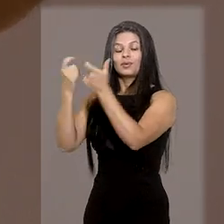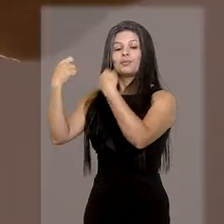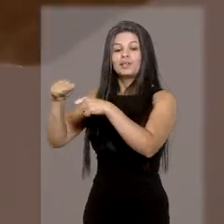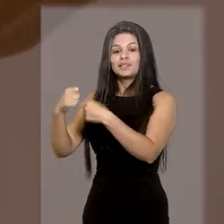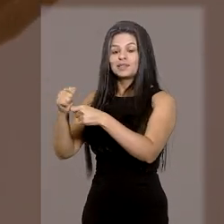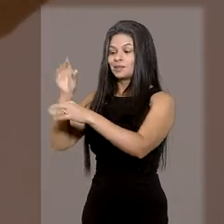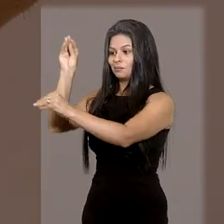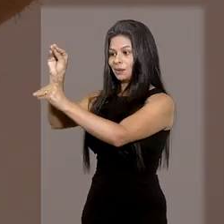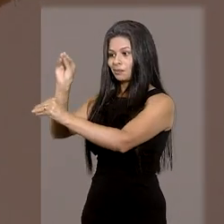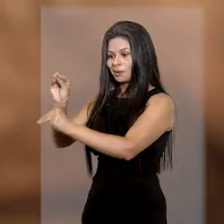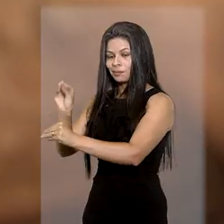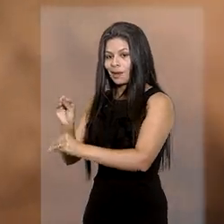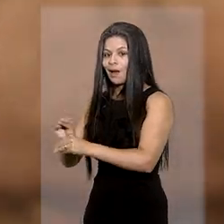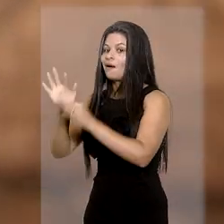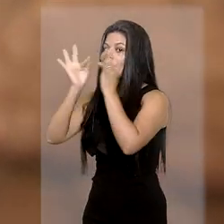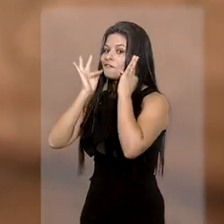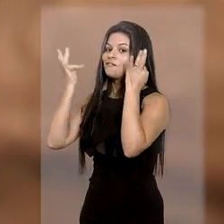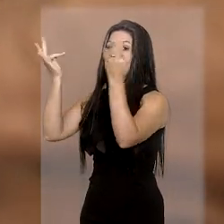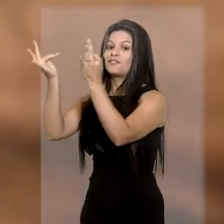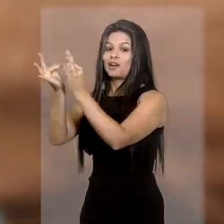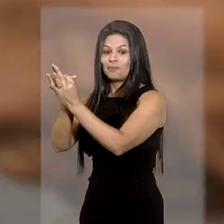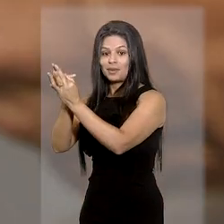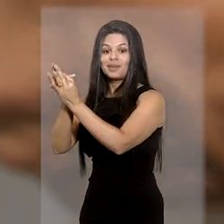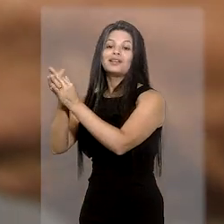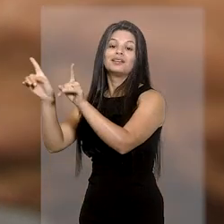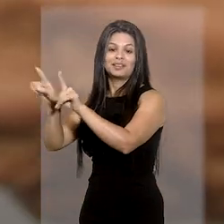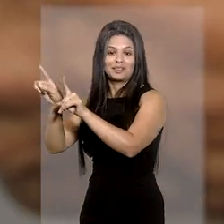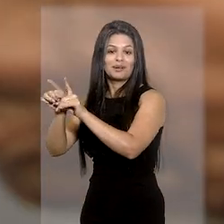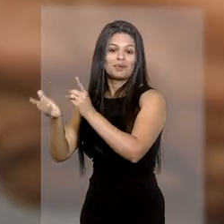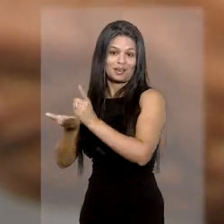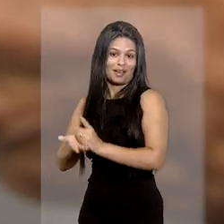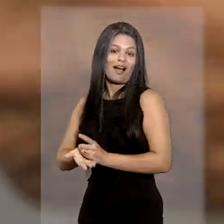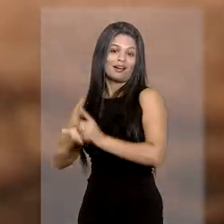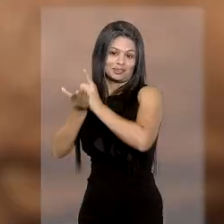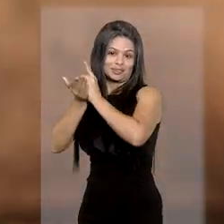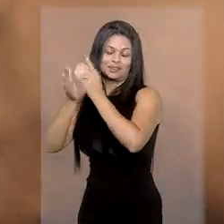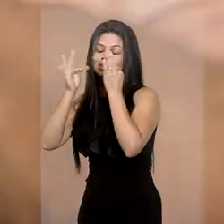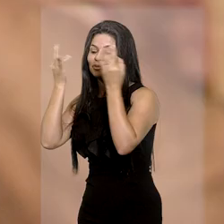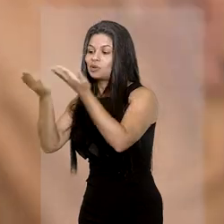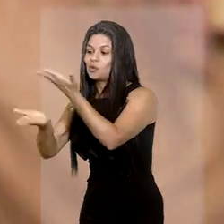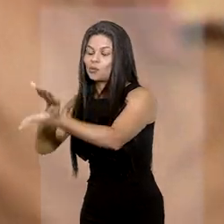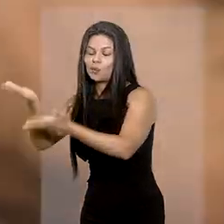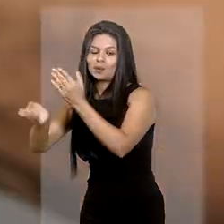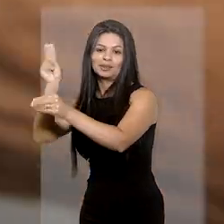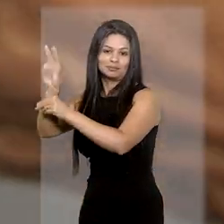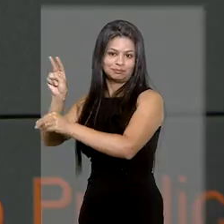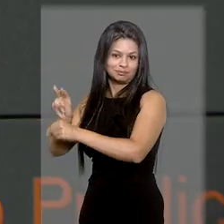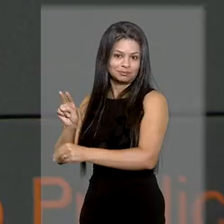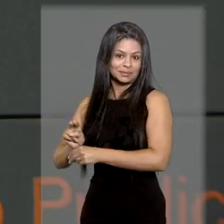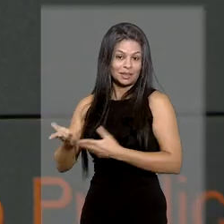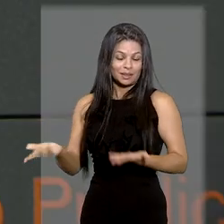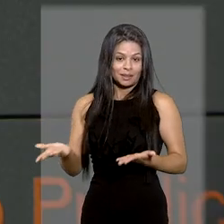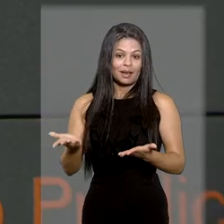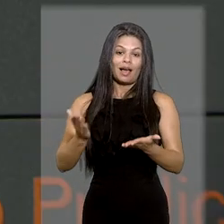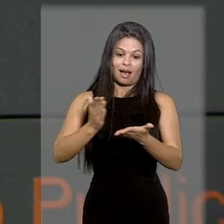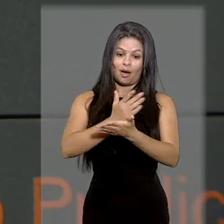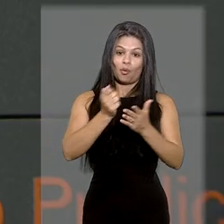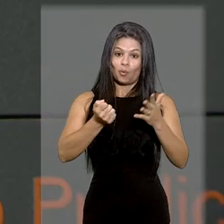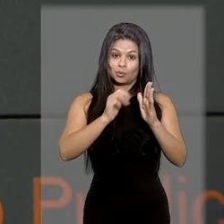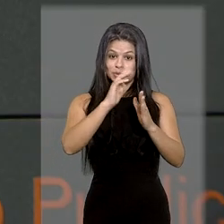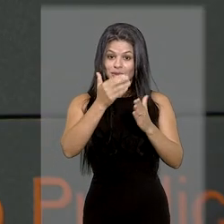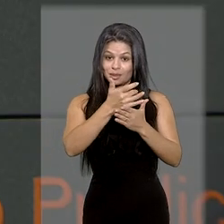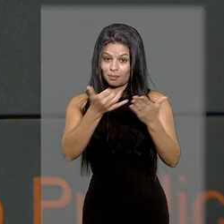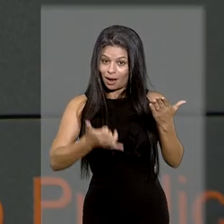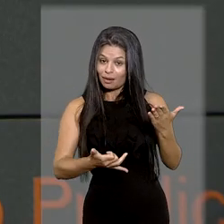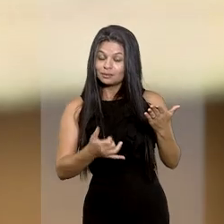recebido pelo devedor desde que preservado o valor que é seguro e subsistência digna para ele e sua família os embargos de